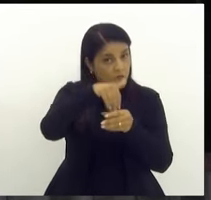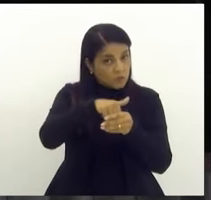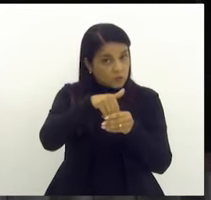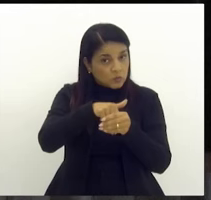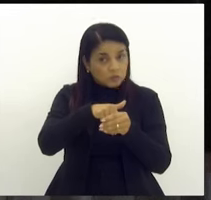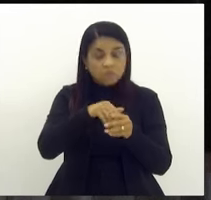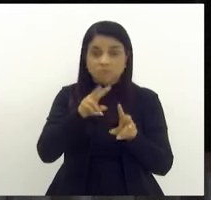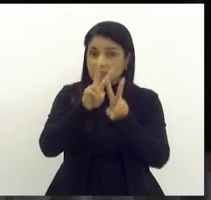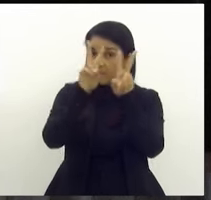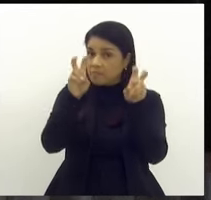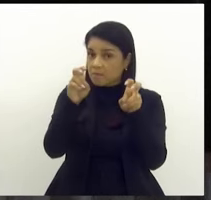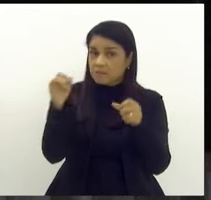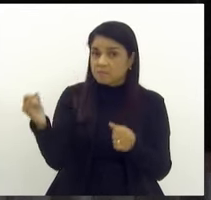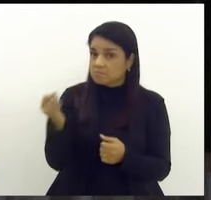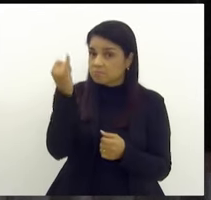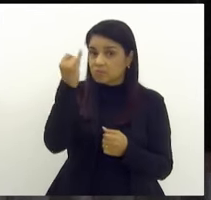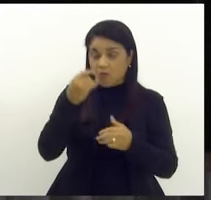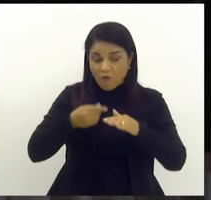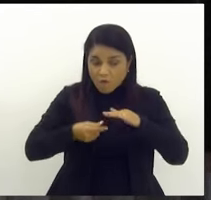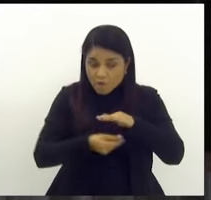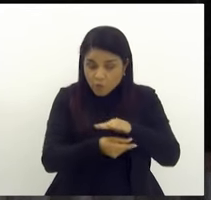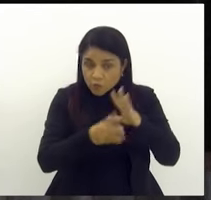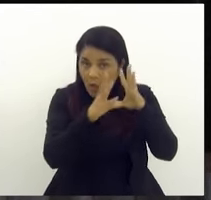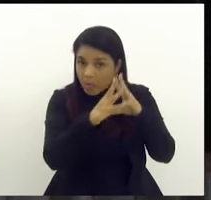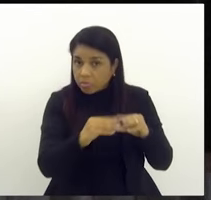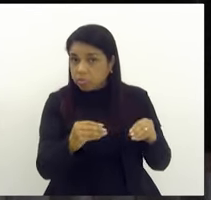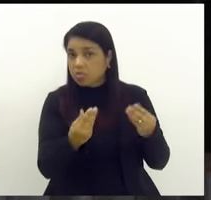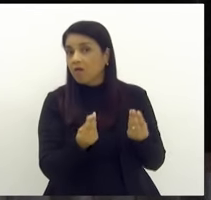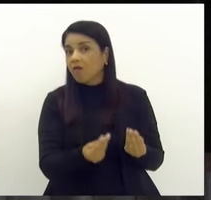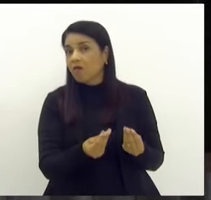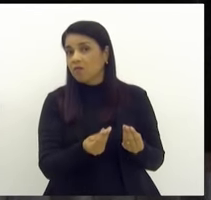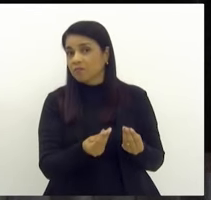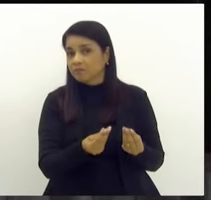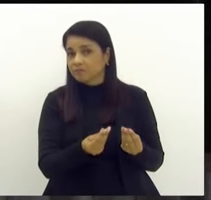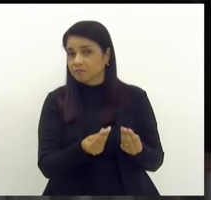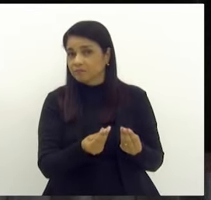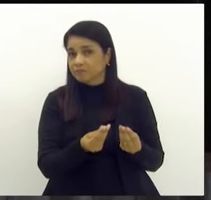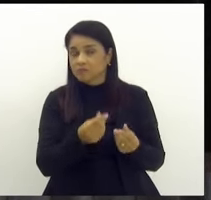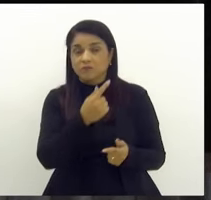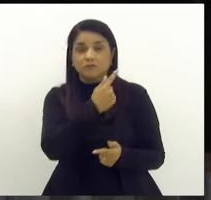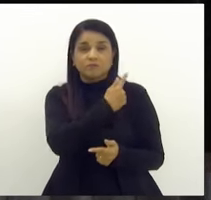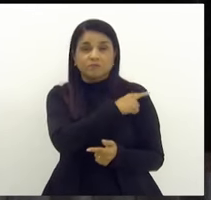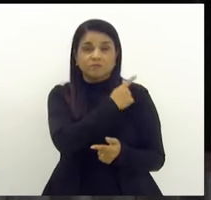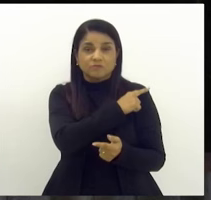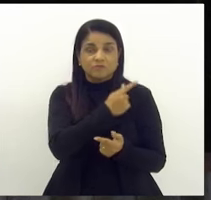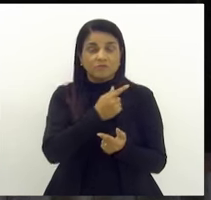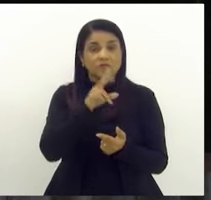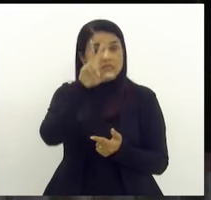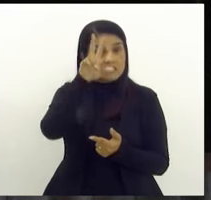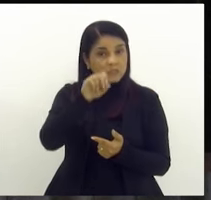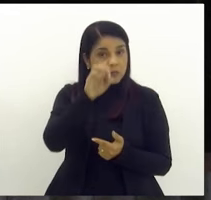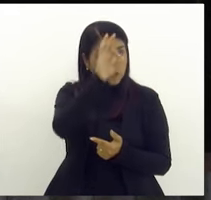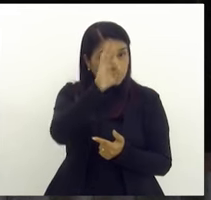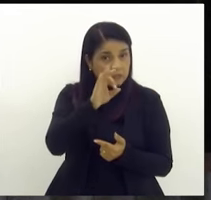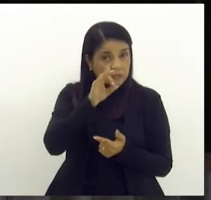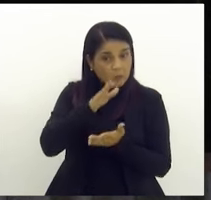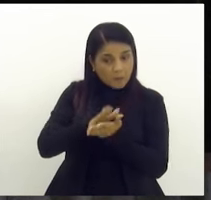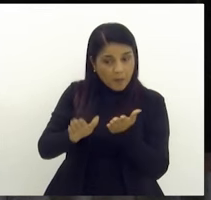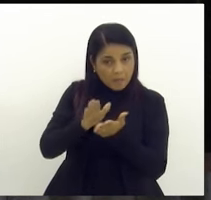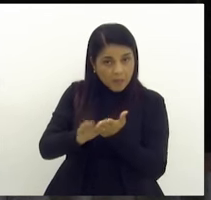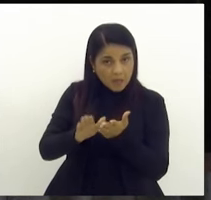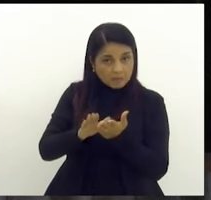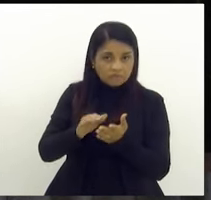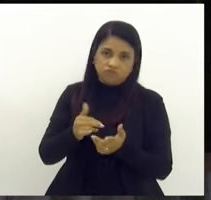acabar com os fundos porque acaba com fundo Olha só o gestor tem que gastar 50% não vai poder gastar mais